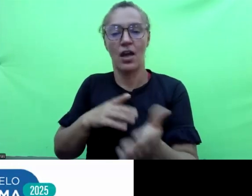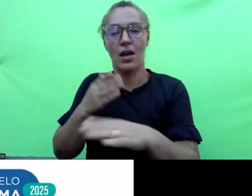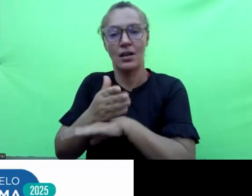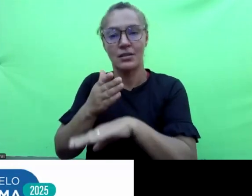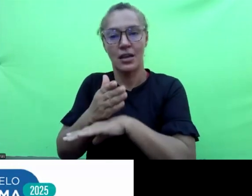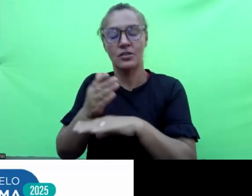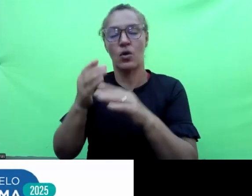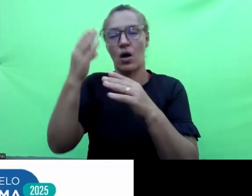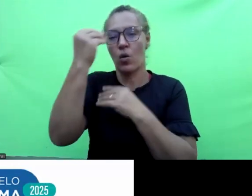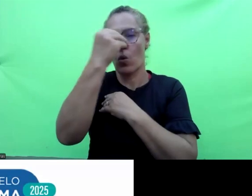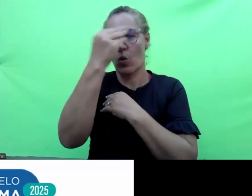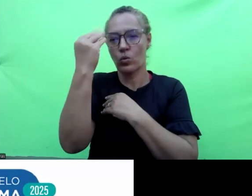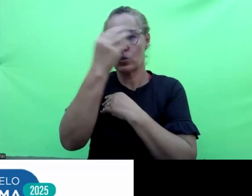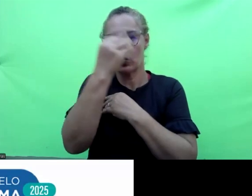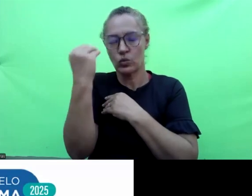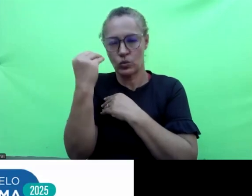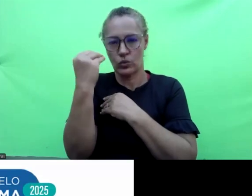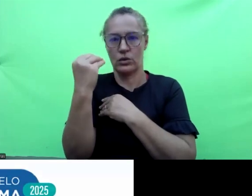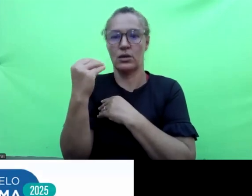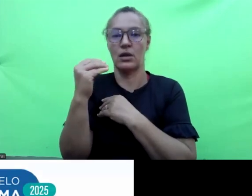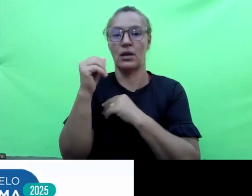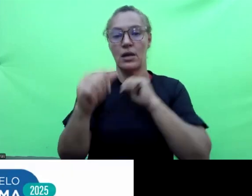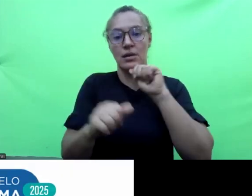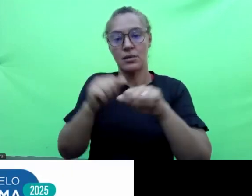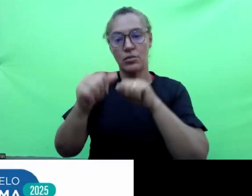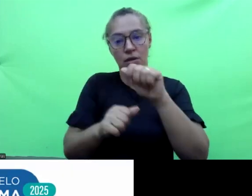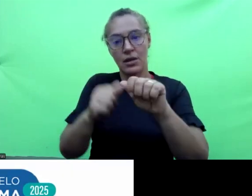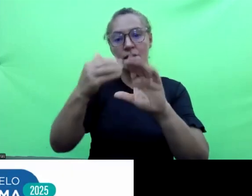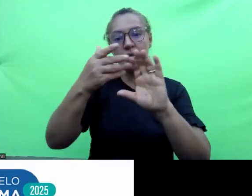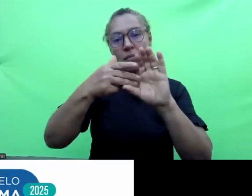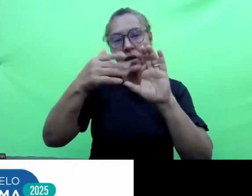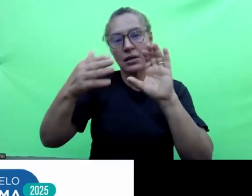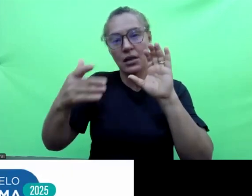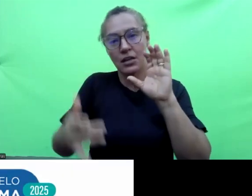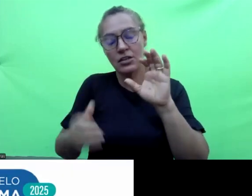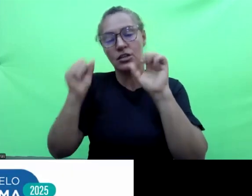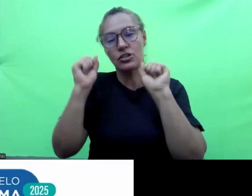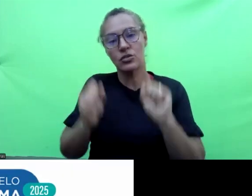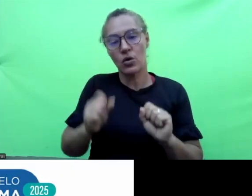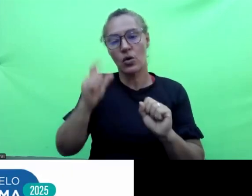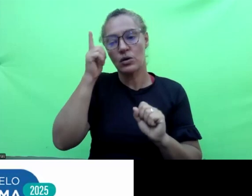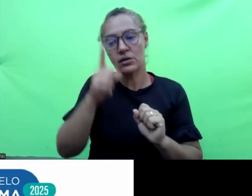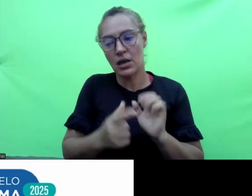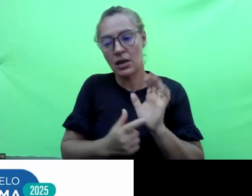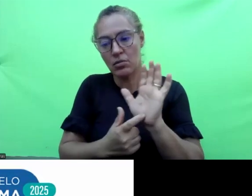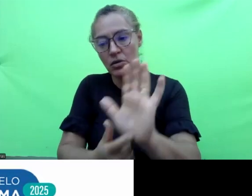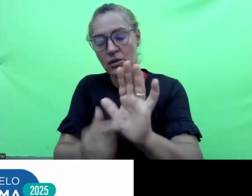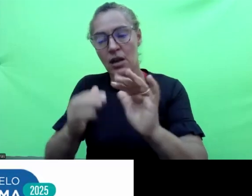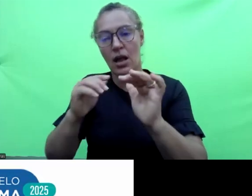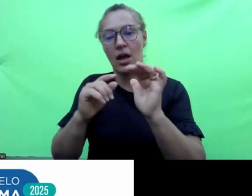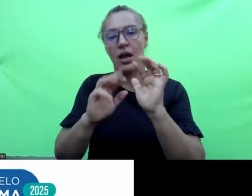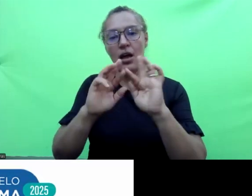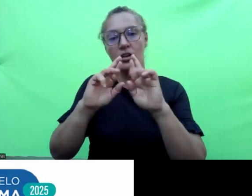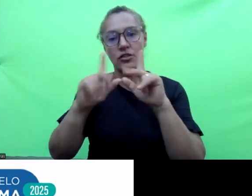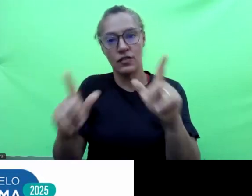de alteração, ele é um padrão bem característico, que a gente consegue distinguir de glaucoma, que tem